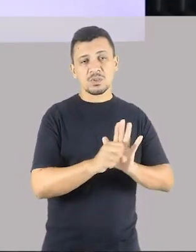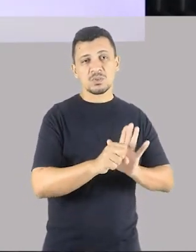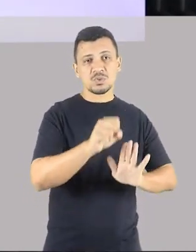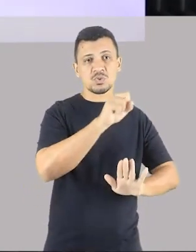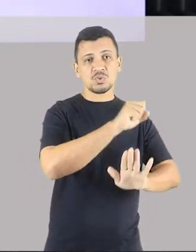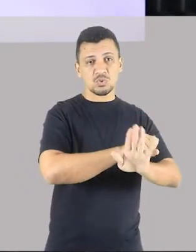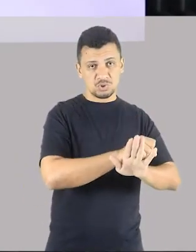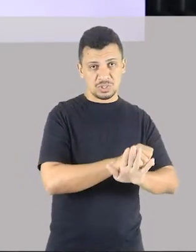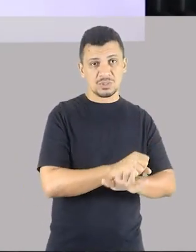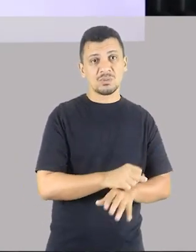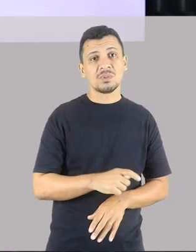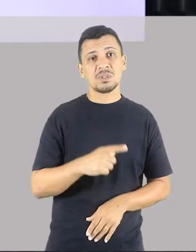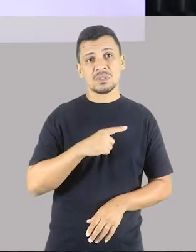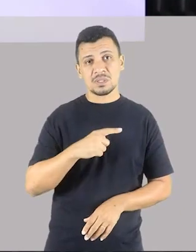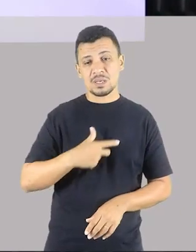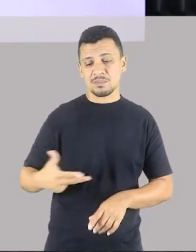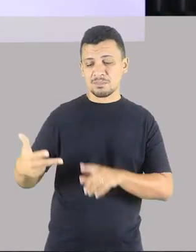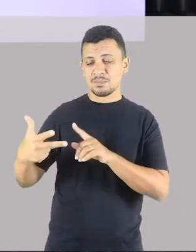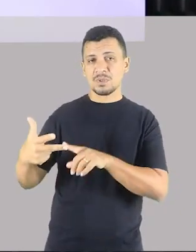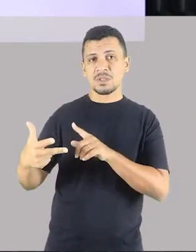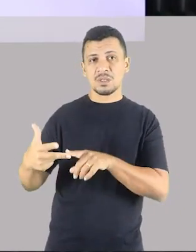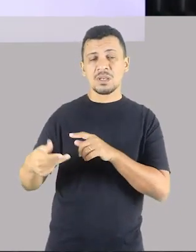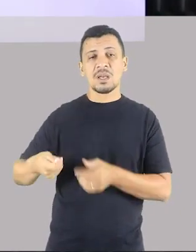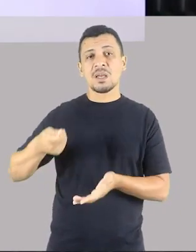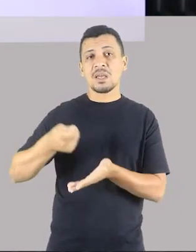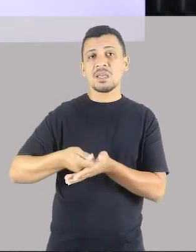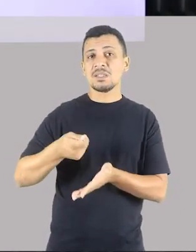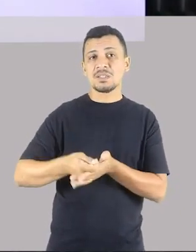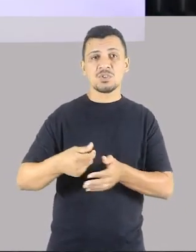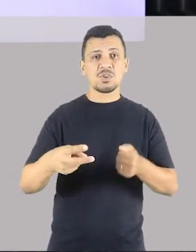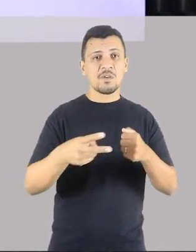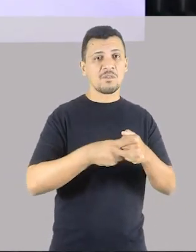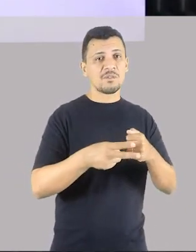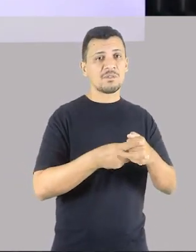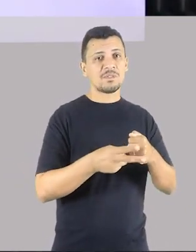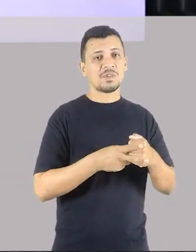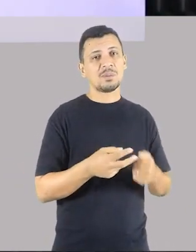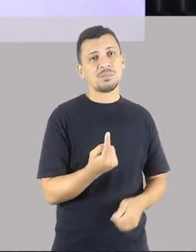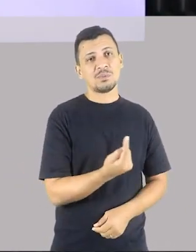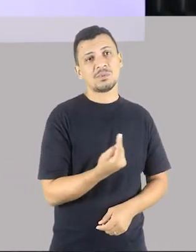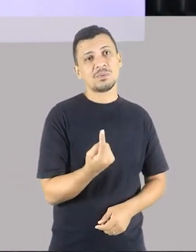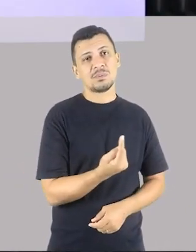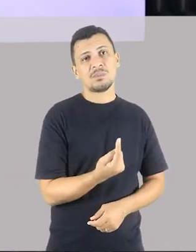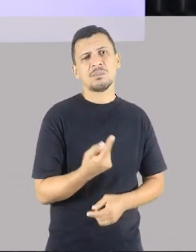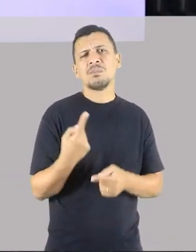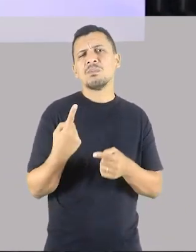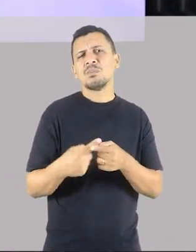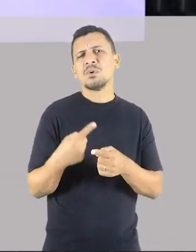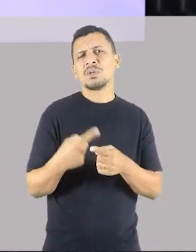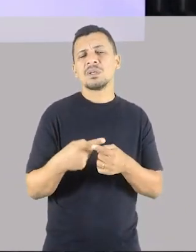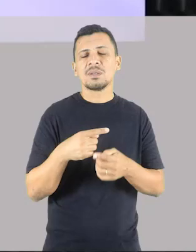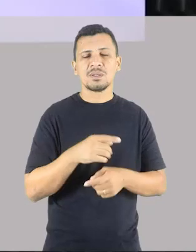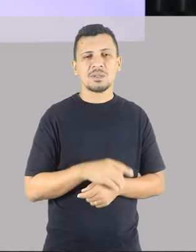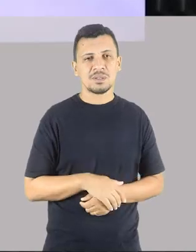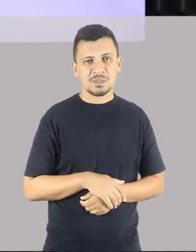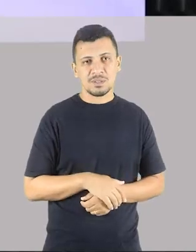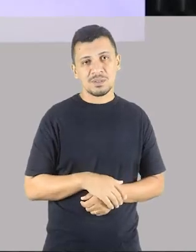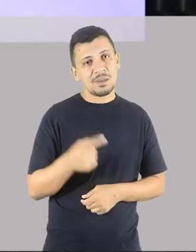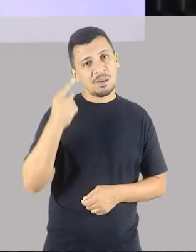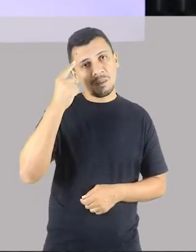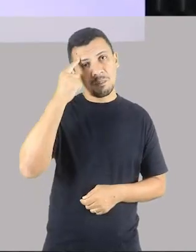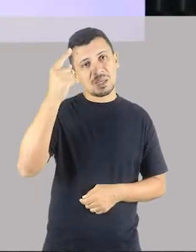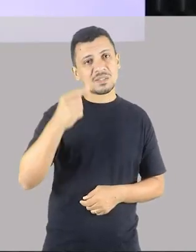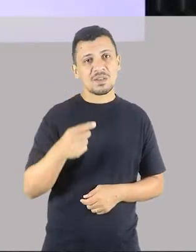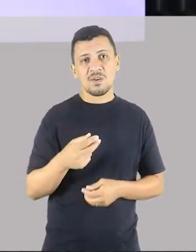em gradação exige verbo no singular. Por quê? Fácil entender. Porque se pressupõe que aí não